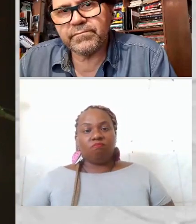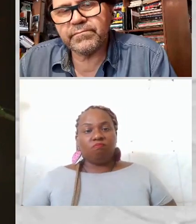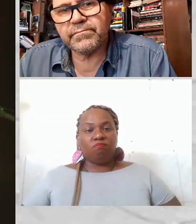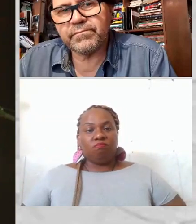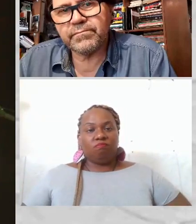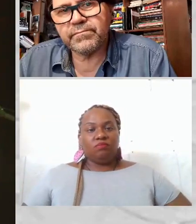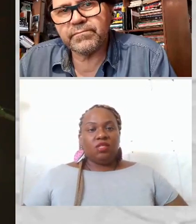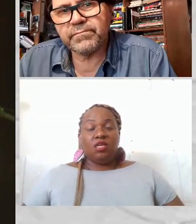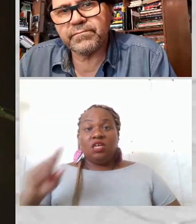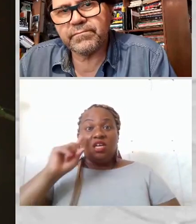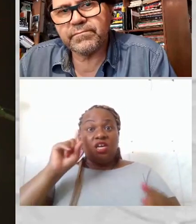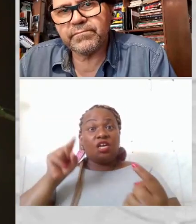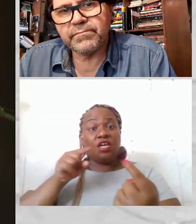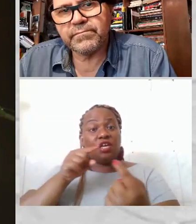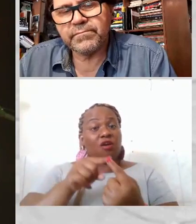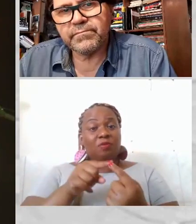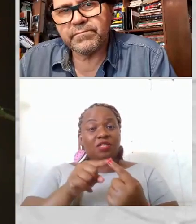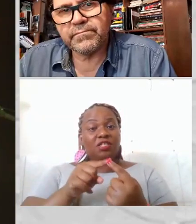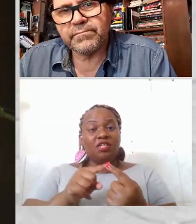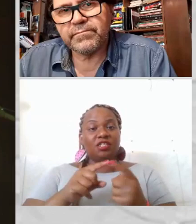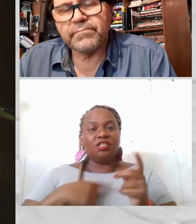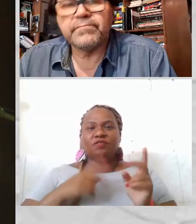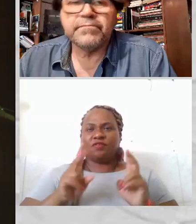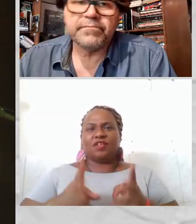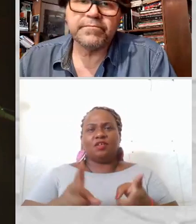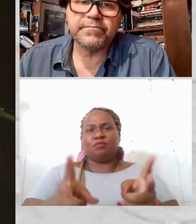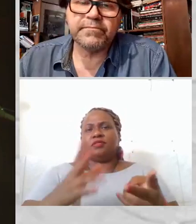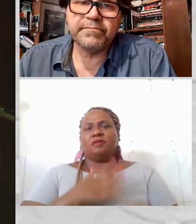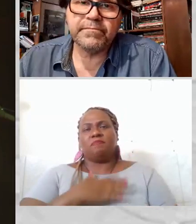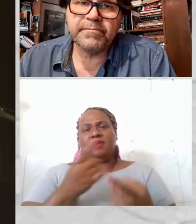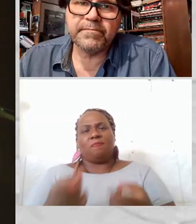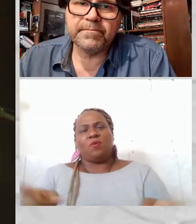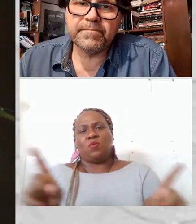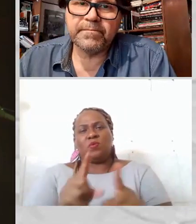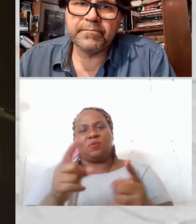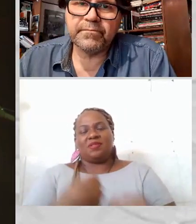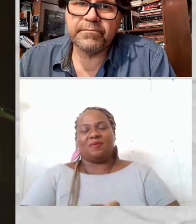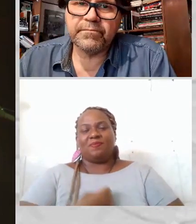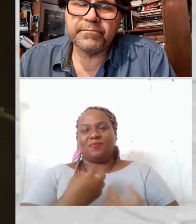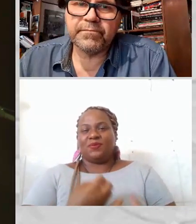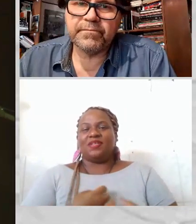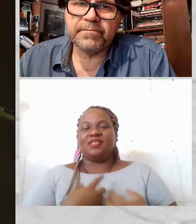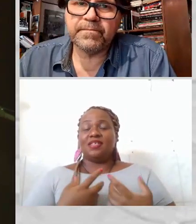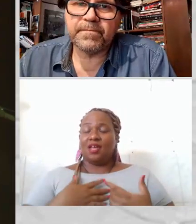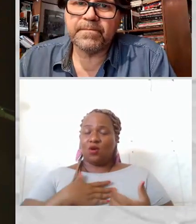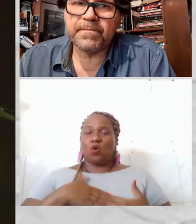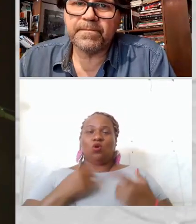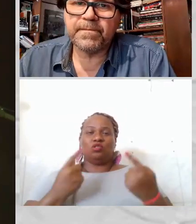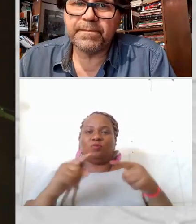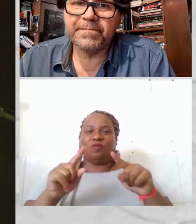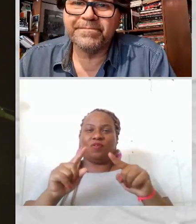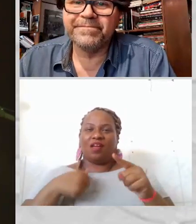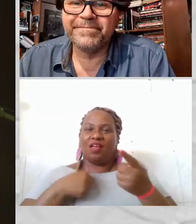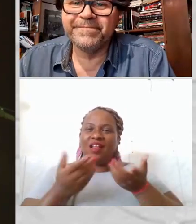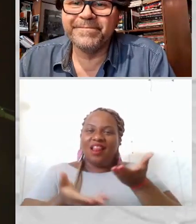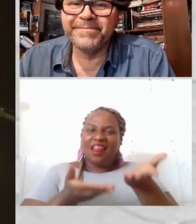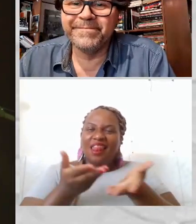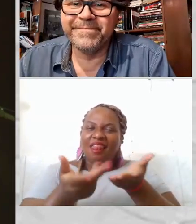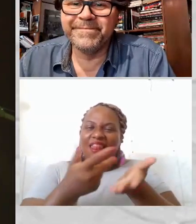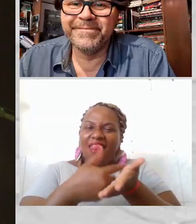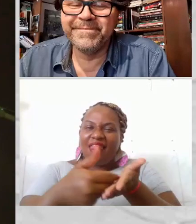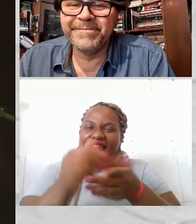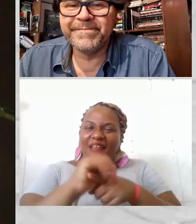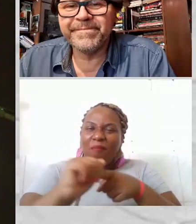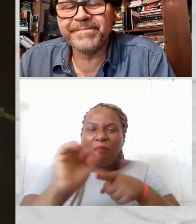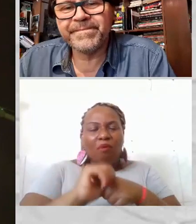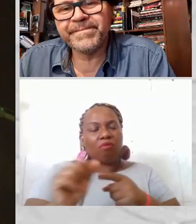objetivos do conversaria, do que eu faço quando eu ando fazendo minhas poesias, minha música, é sempre procurando provocar. Eu não ando passando a mão na cabeça de ninguém. Né? Se